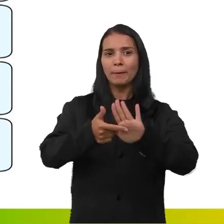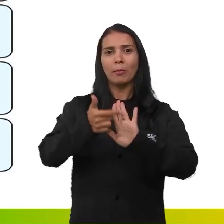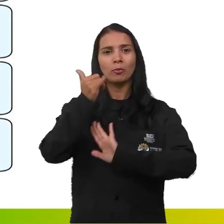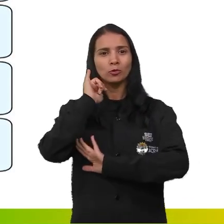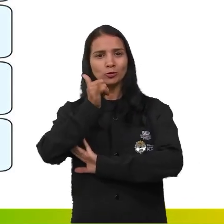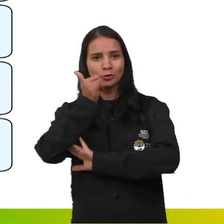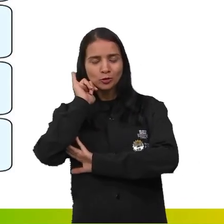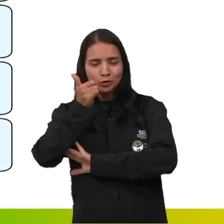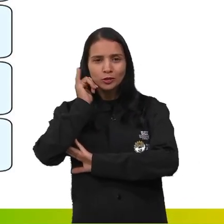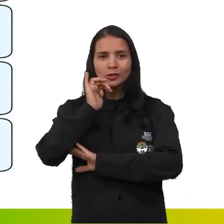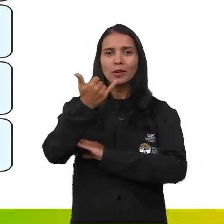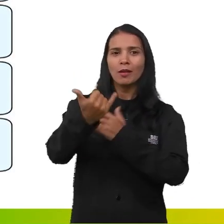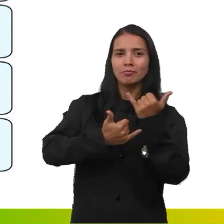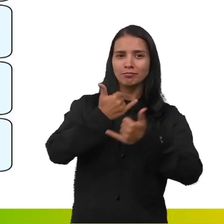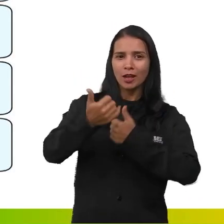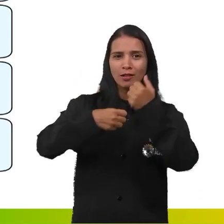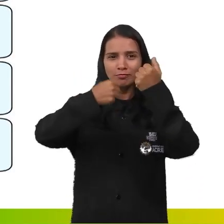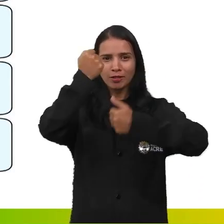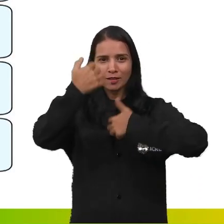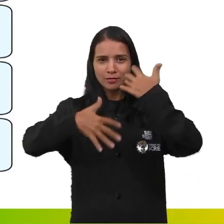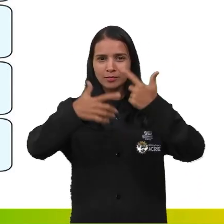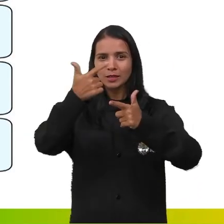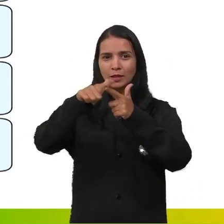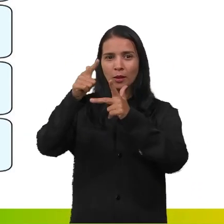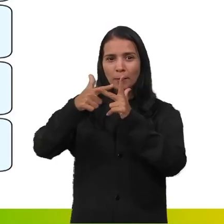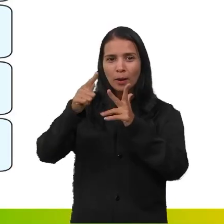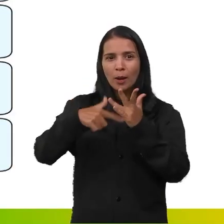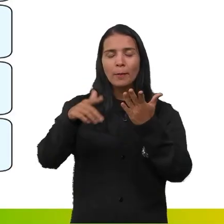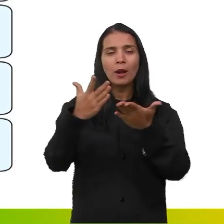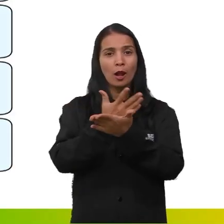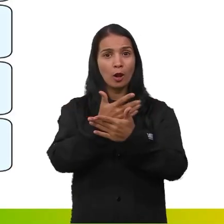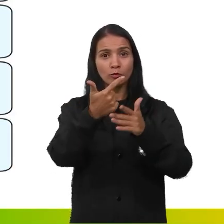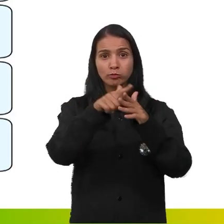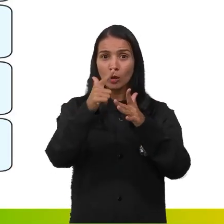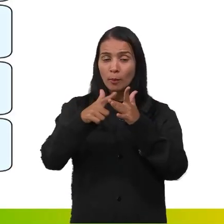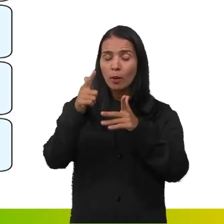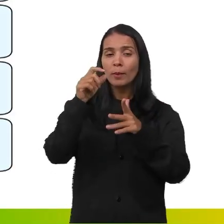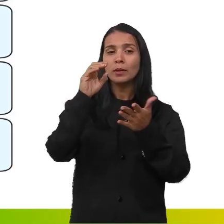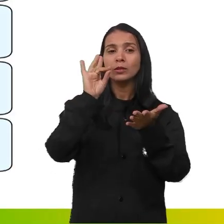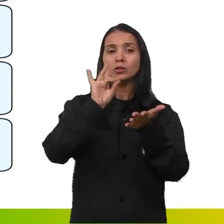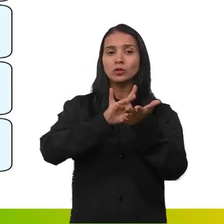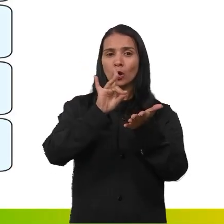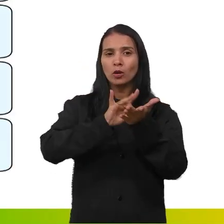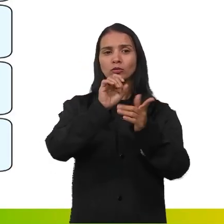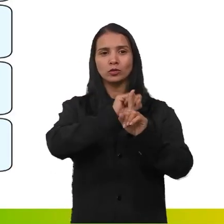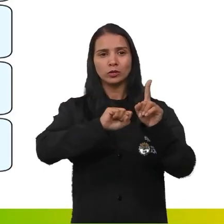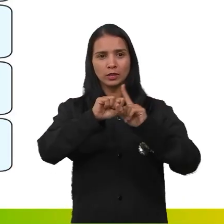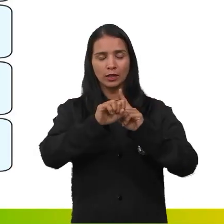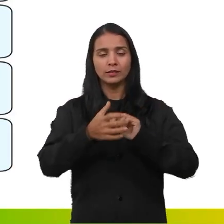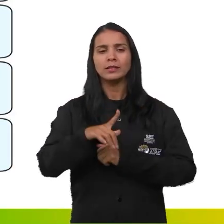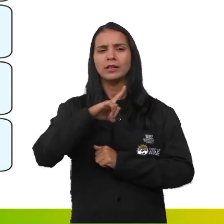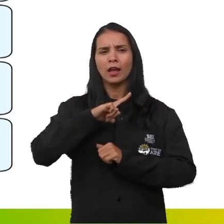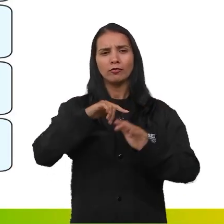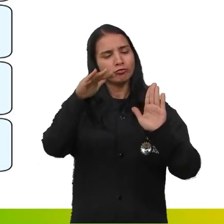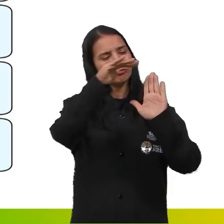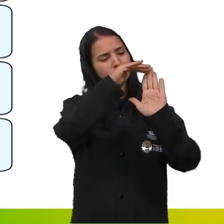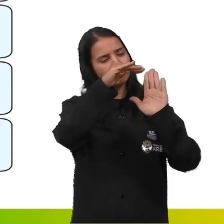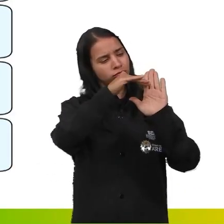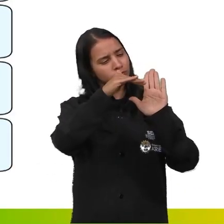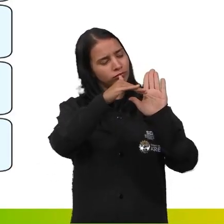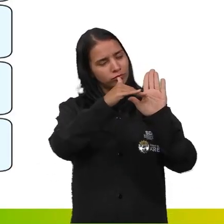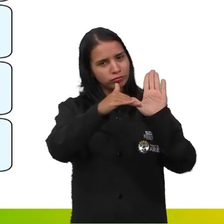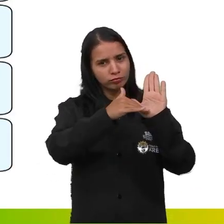e interatividade. Basicamente isso. Temos pilares conceituais, a remediação, aqui ó, remediação, que é a reinterpretação,